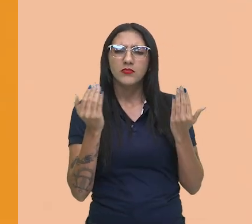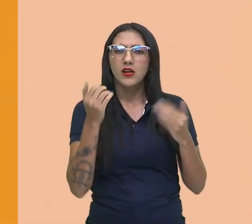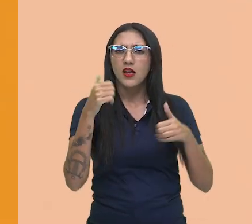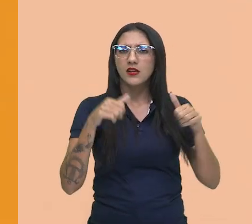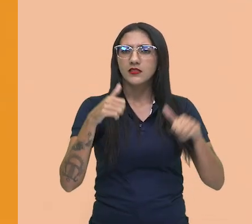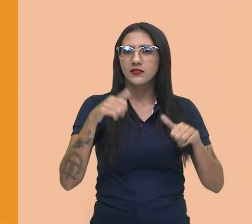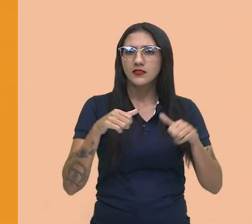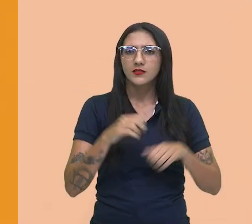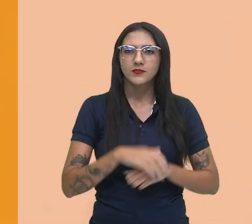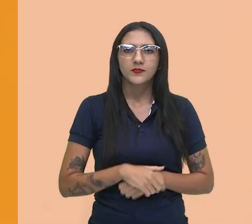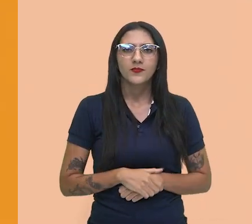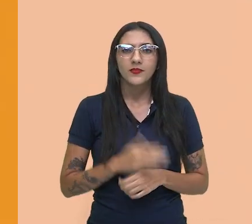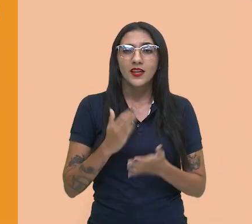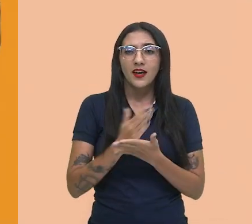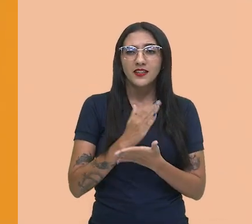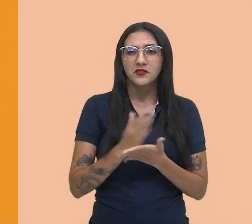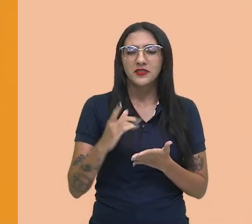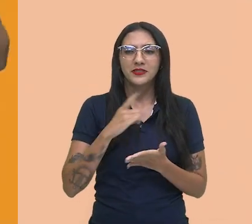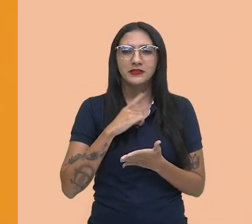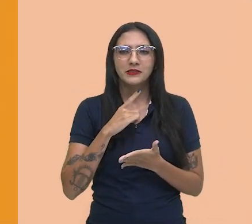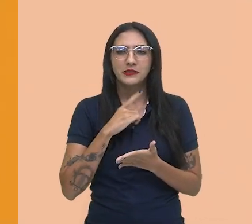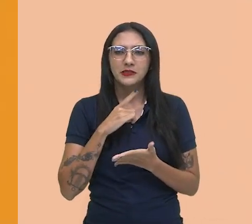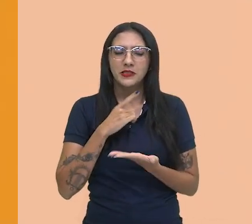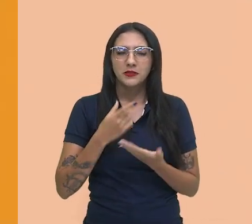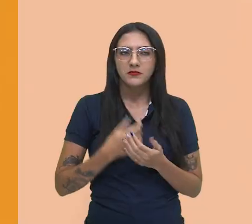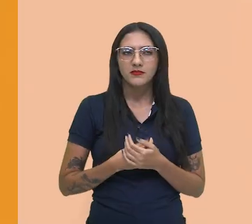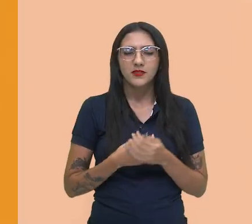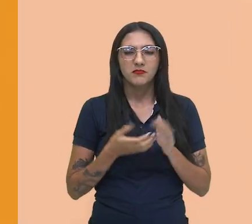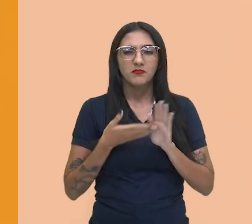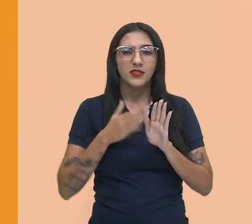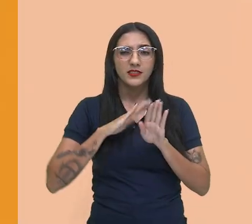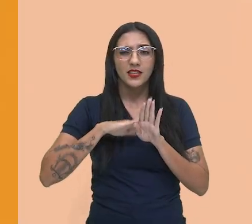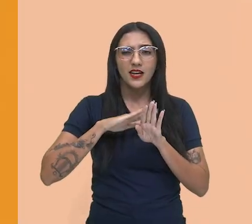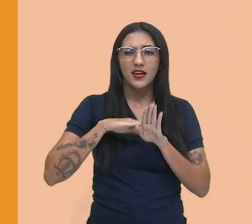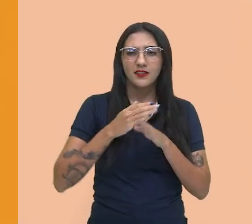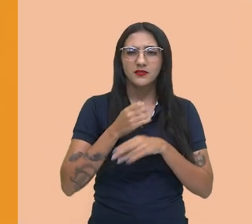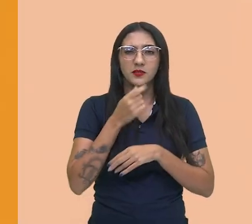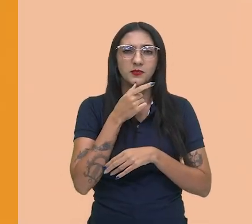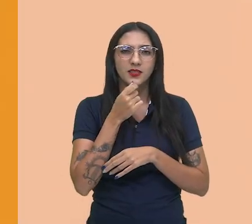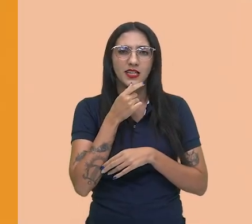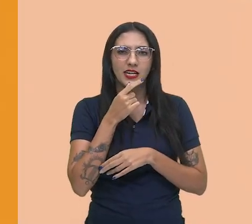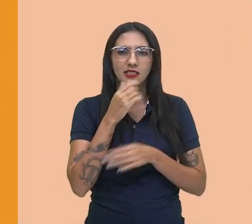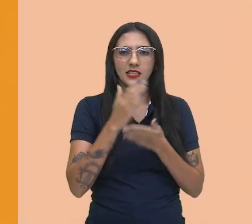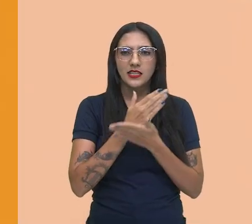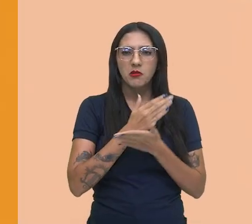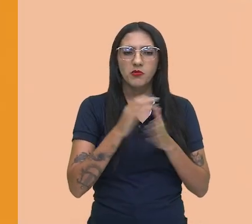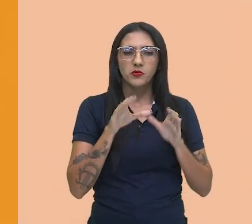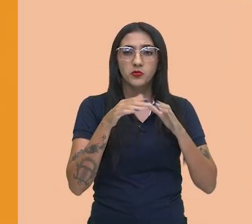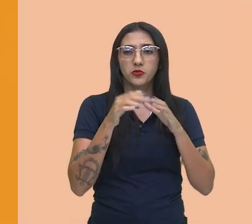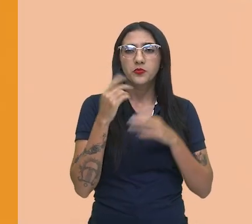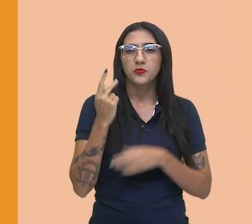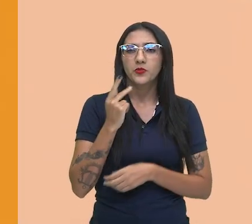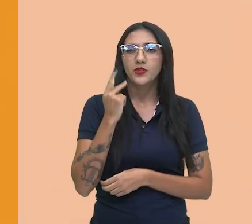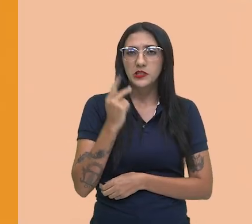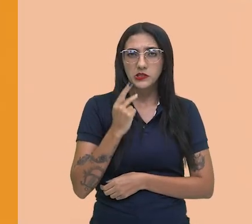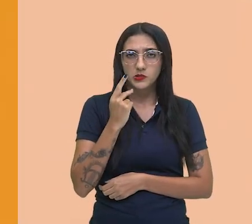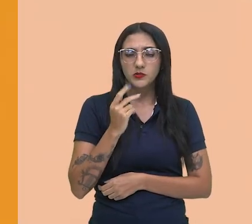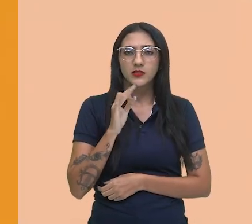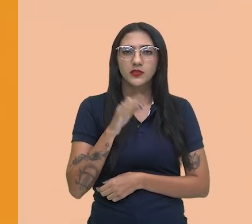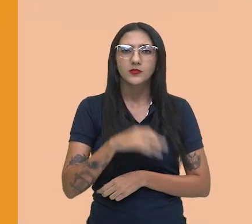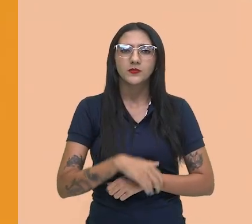porque às vezes tem umas pegadinhas muito interessantes aí nessas coligações que são feitas.